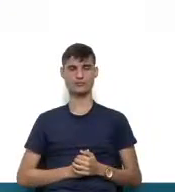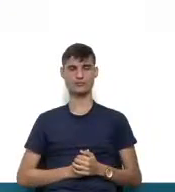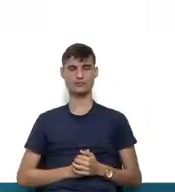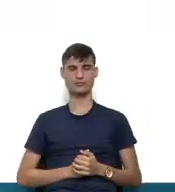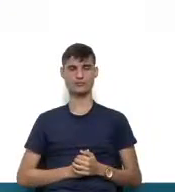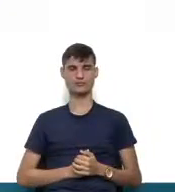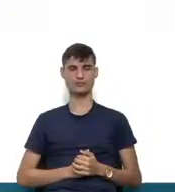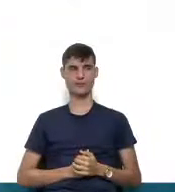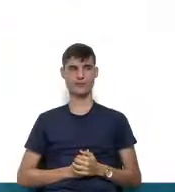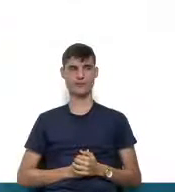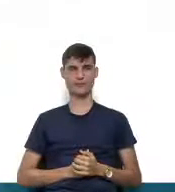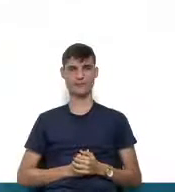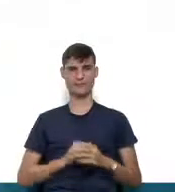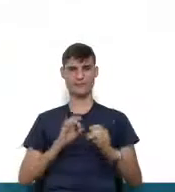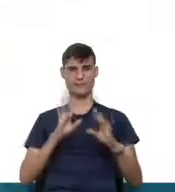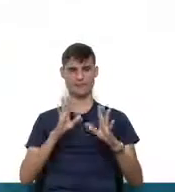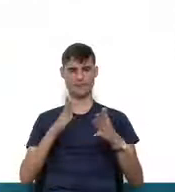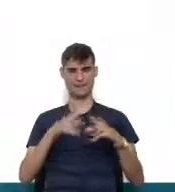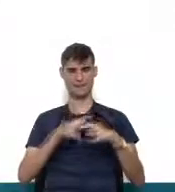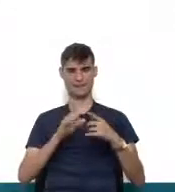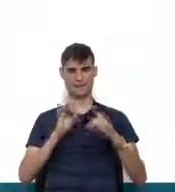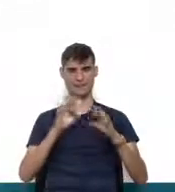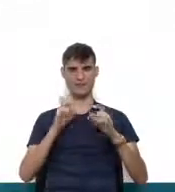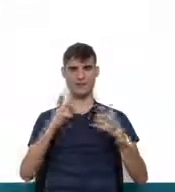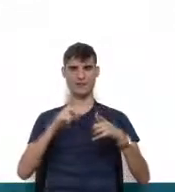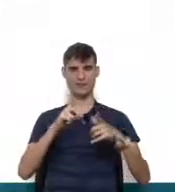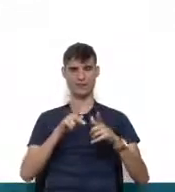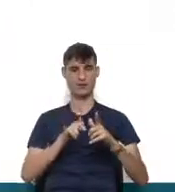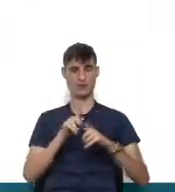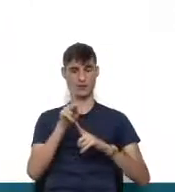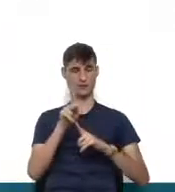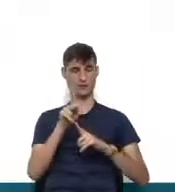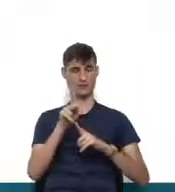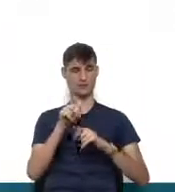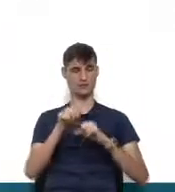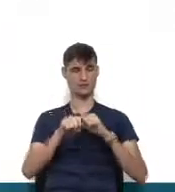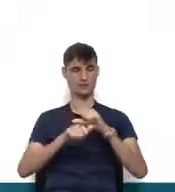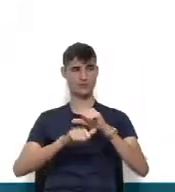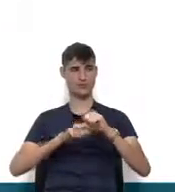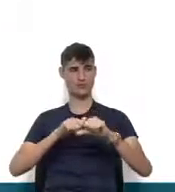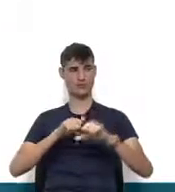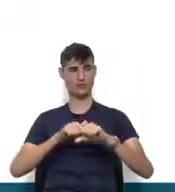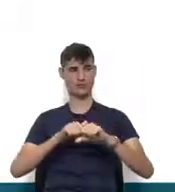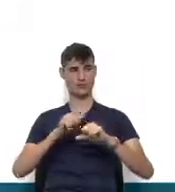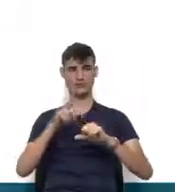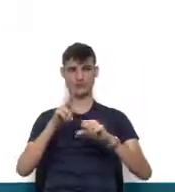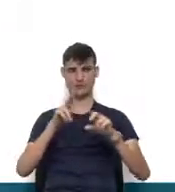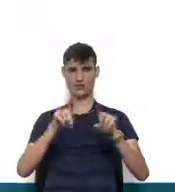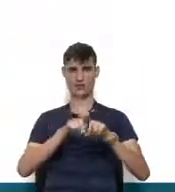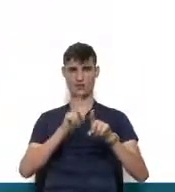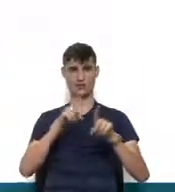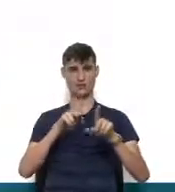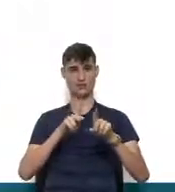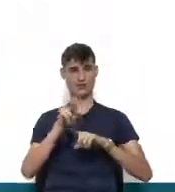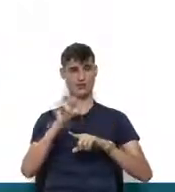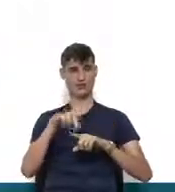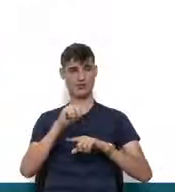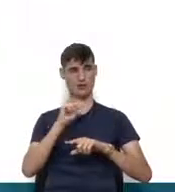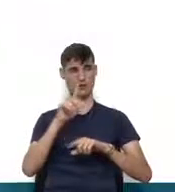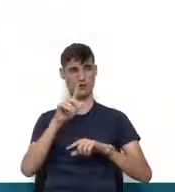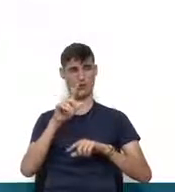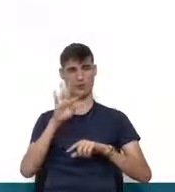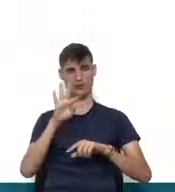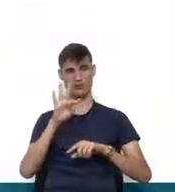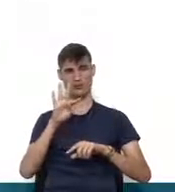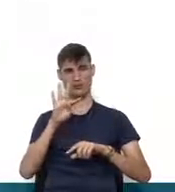Continuando, só arrumando aqui no lugar do meu K, tá? Arrume aí no seu slide que é alfa n. Então,